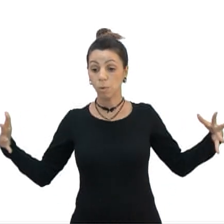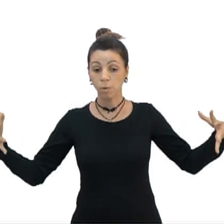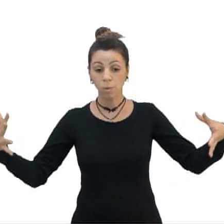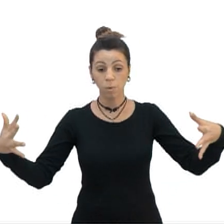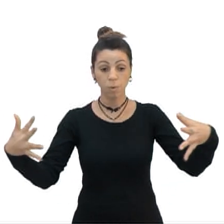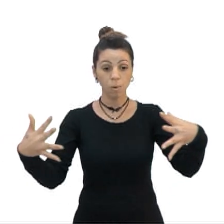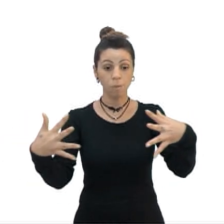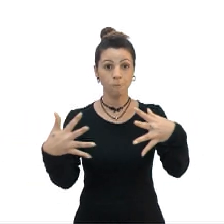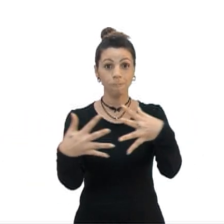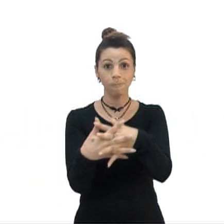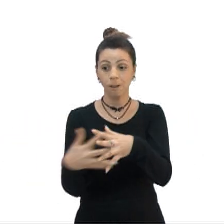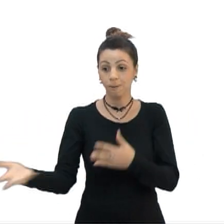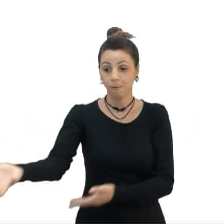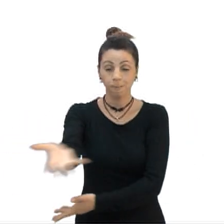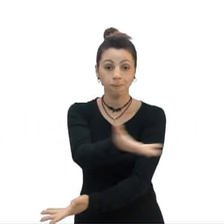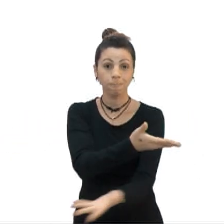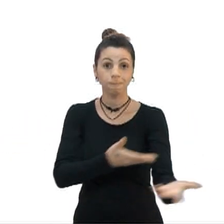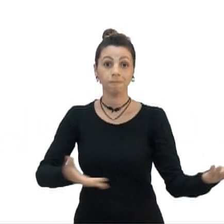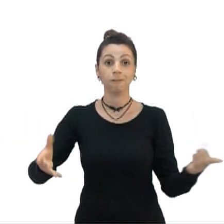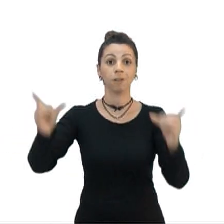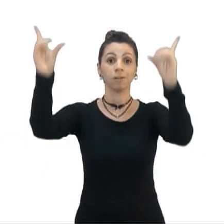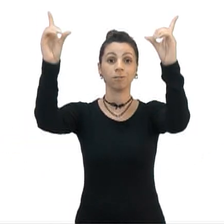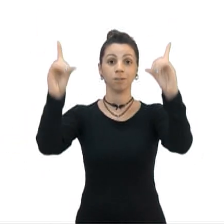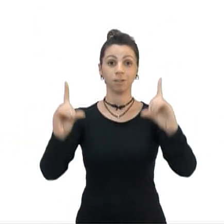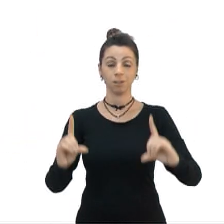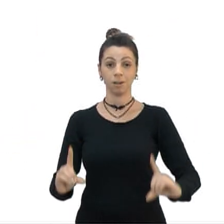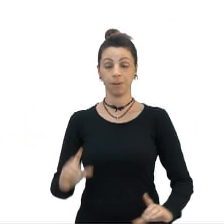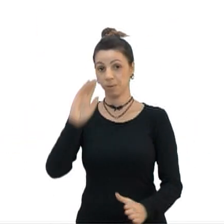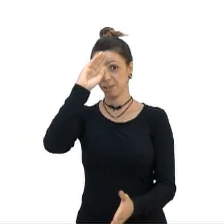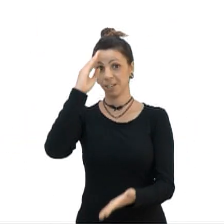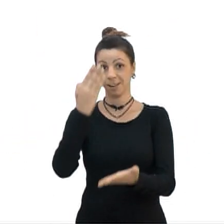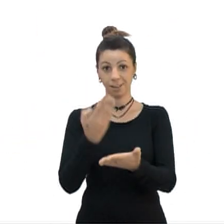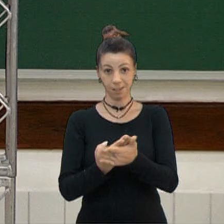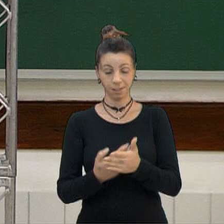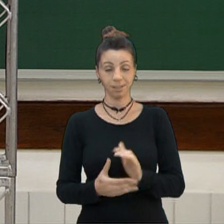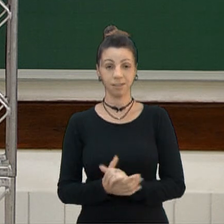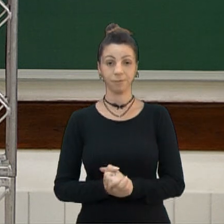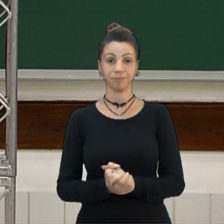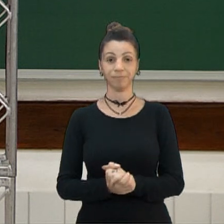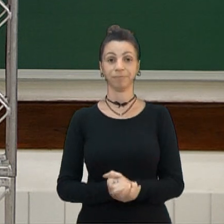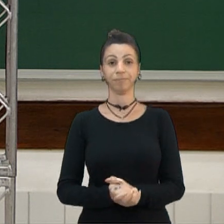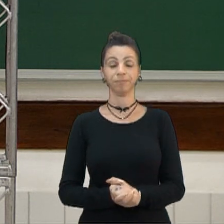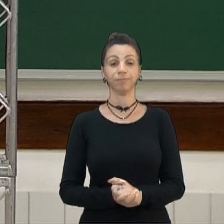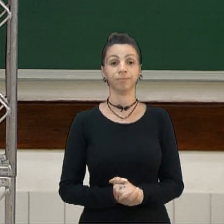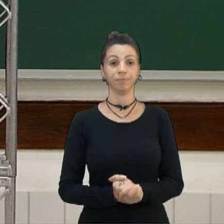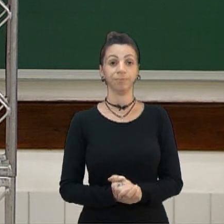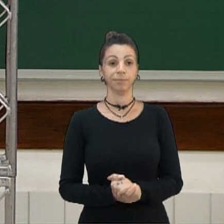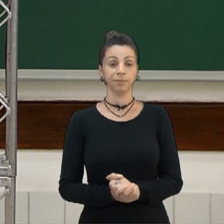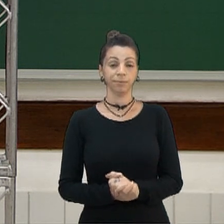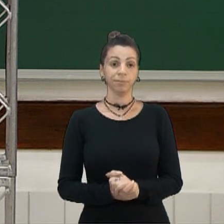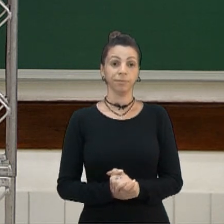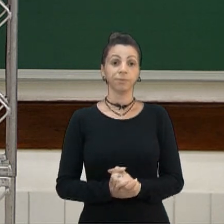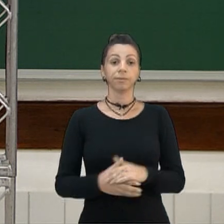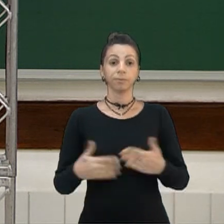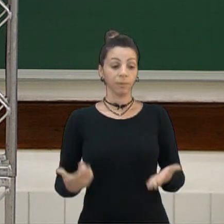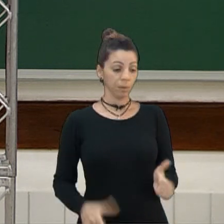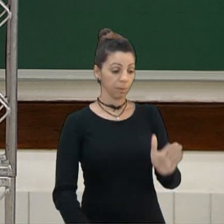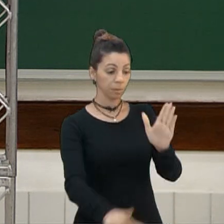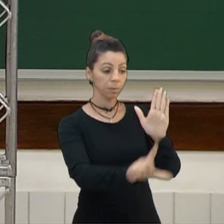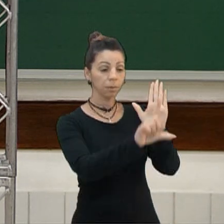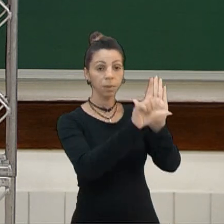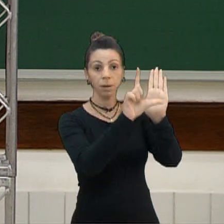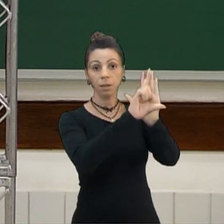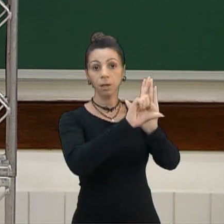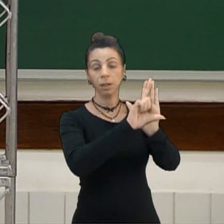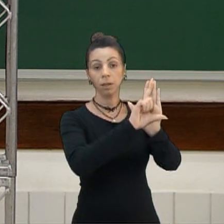os direitos e suas determinadas crenças. Então, você tem que... são leis, né,